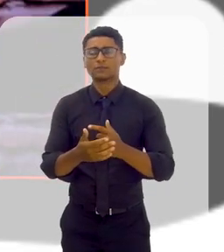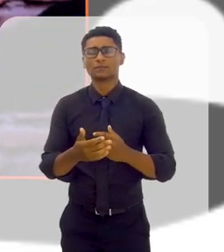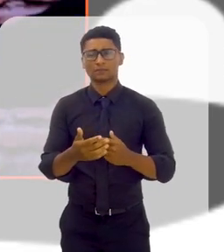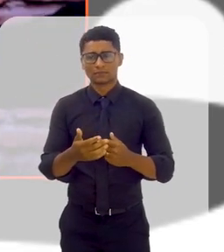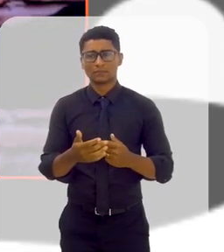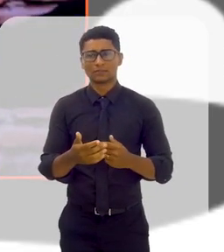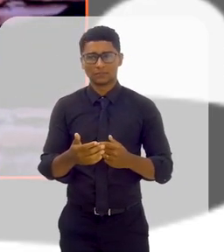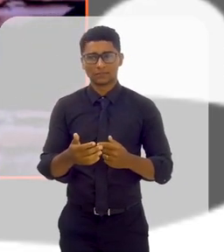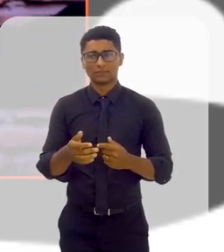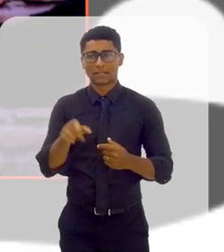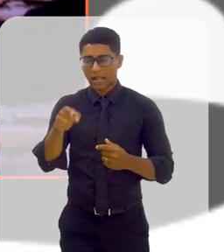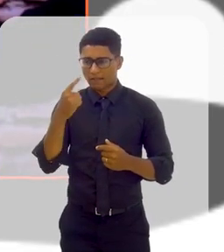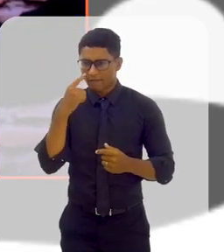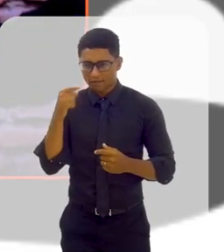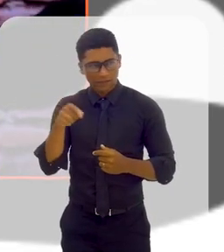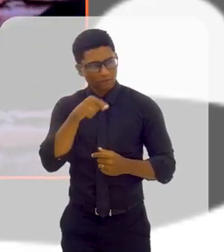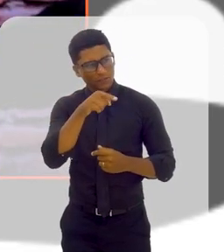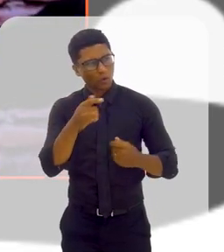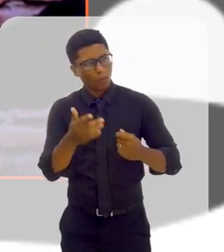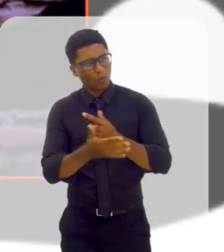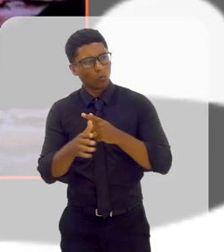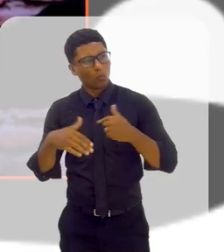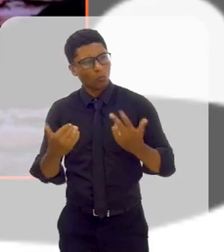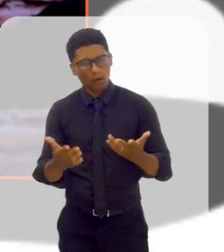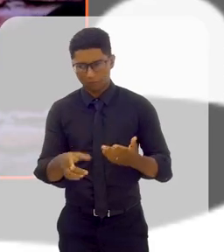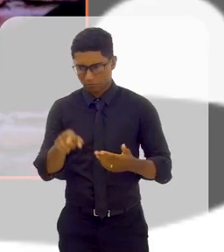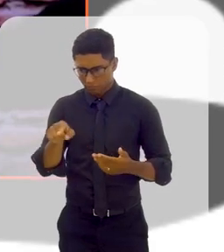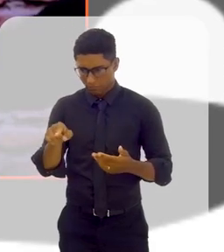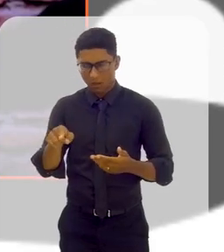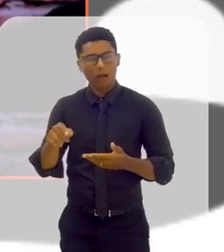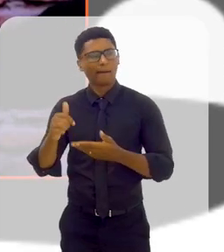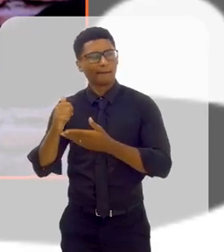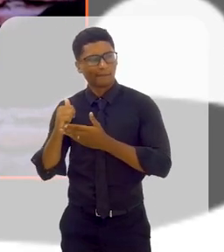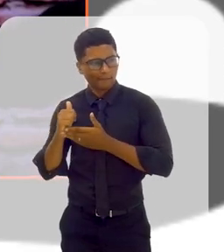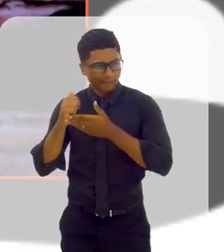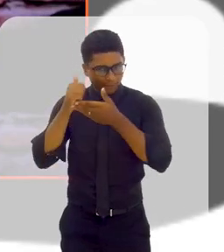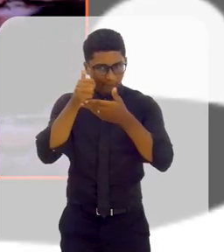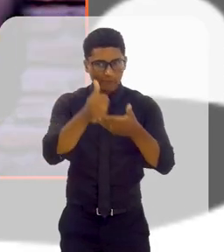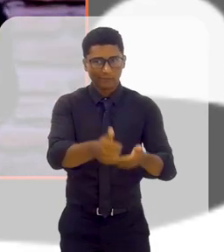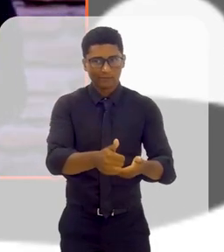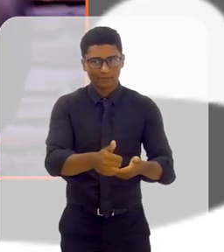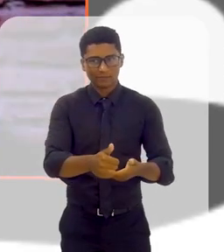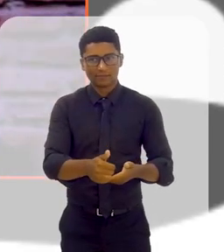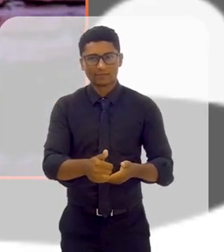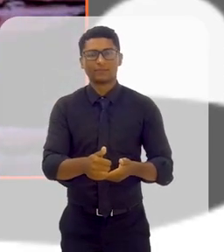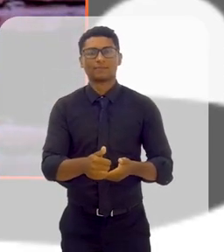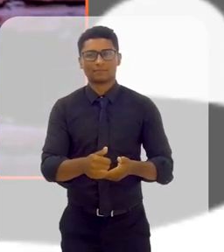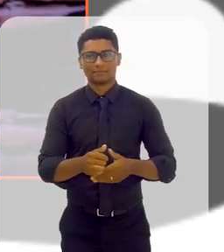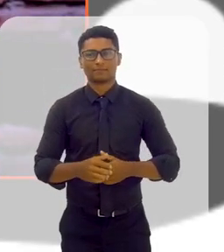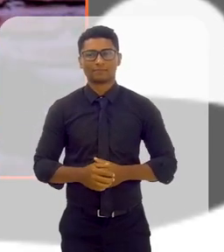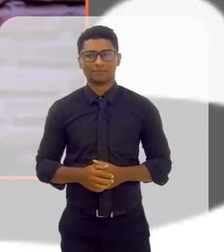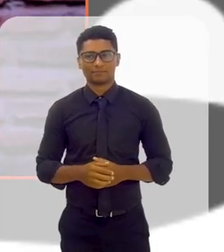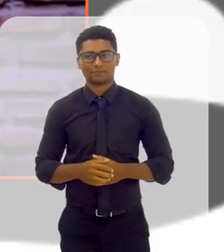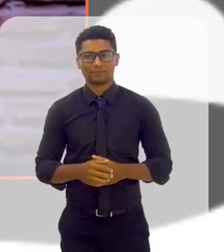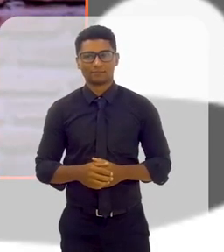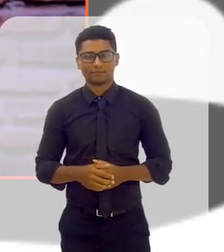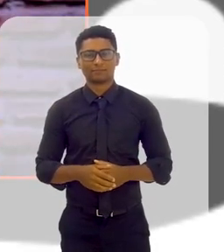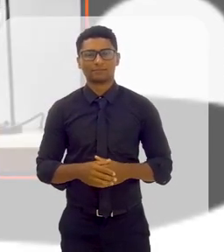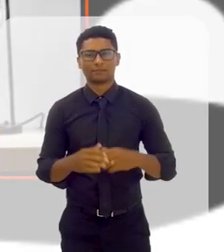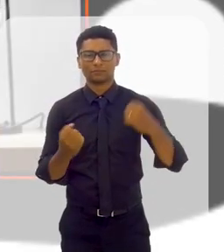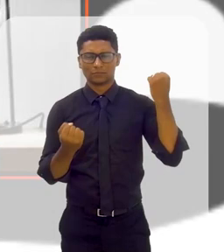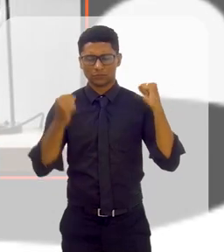o meu software identifica exatamente qual o produto a Cláudia comprou para que você receba exatamente produto que você viu no site